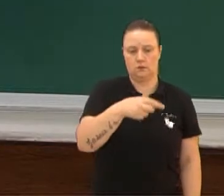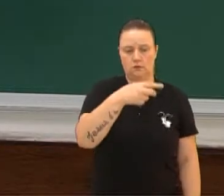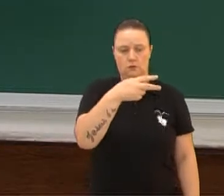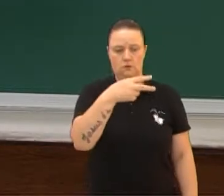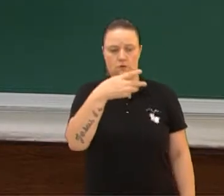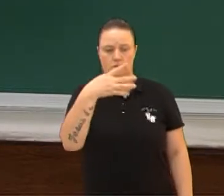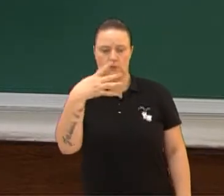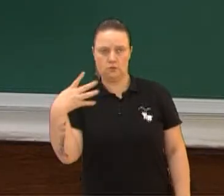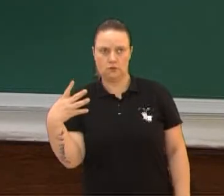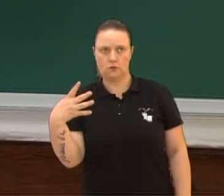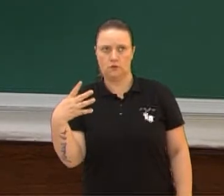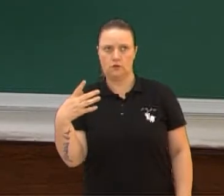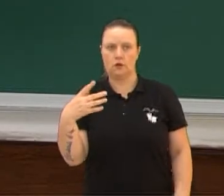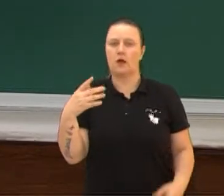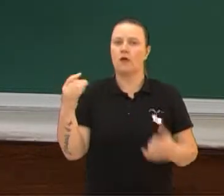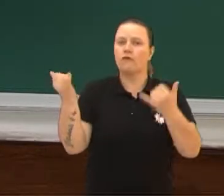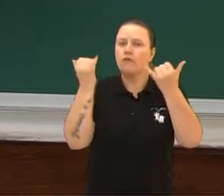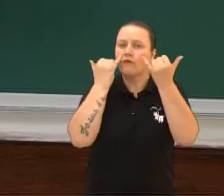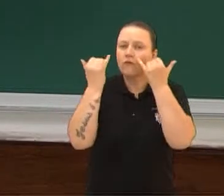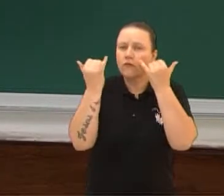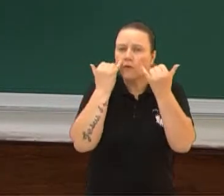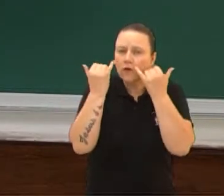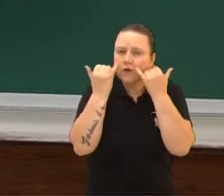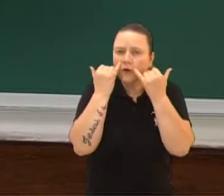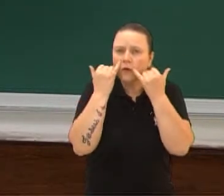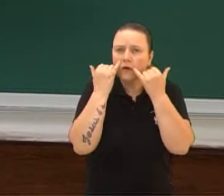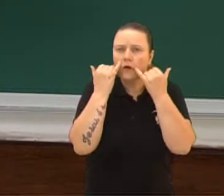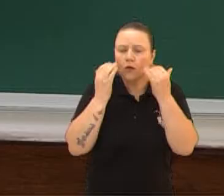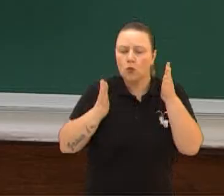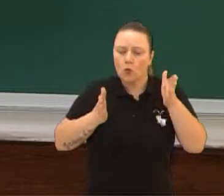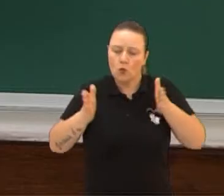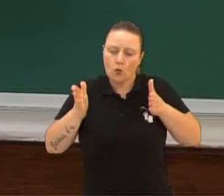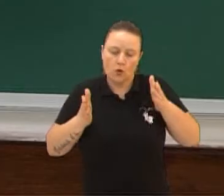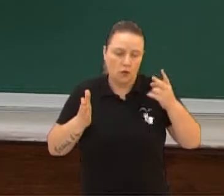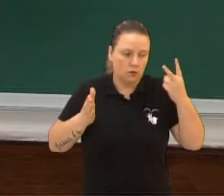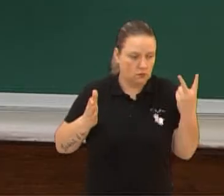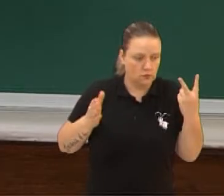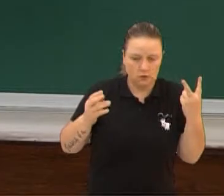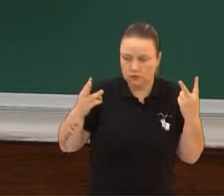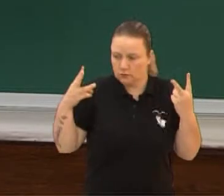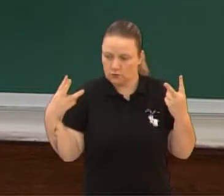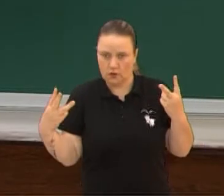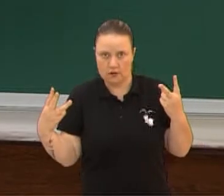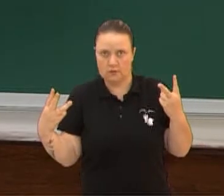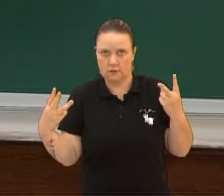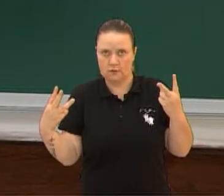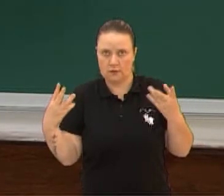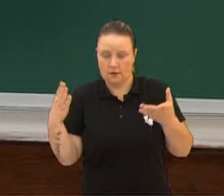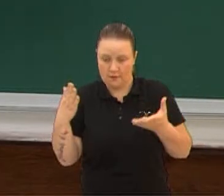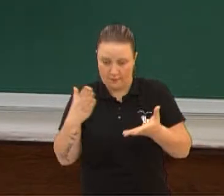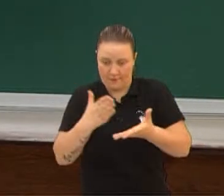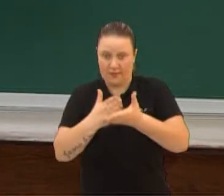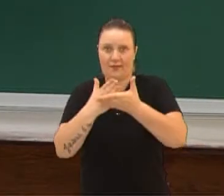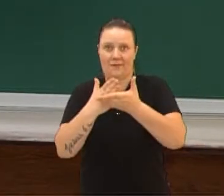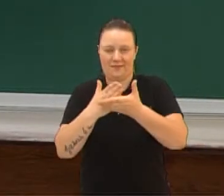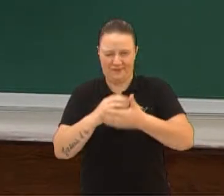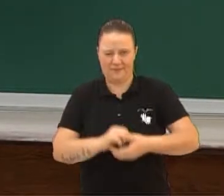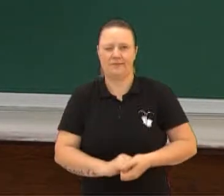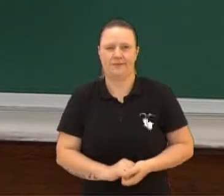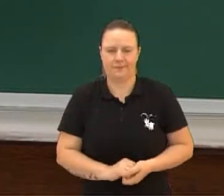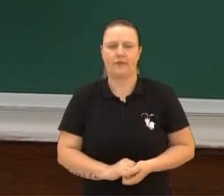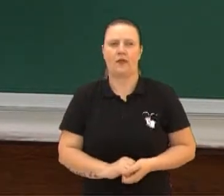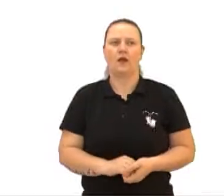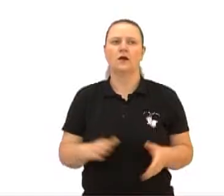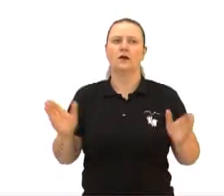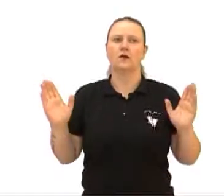2,24, que é a informação que ele me deu, né? Que estaria entre o 2 e o 3. Tá?